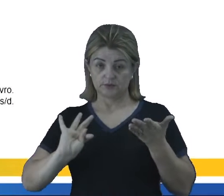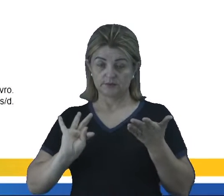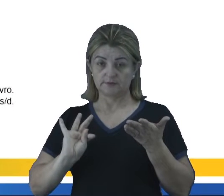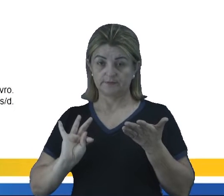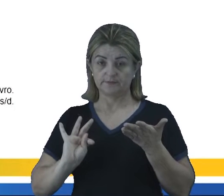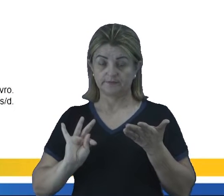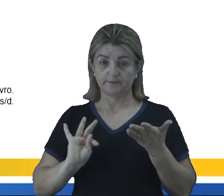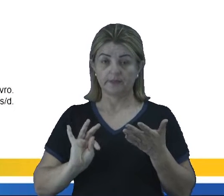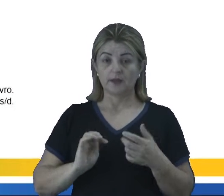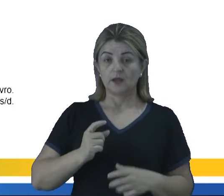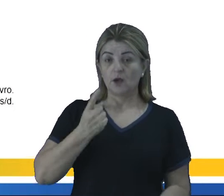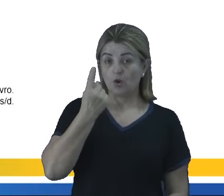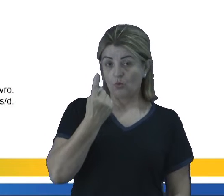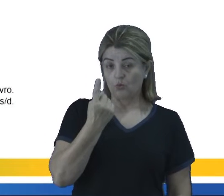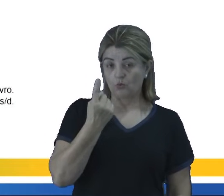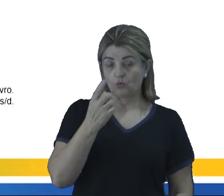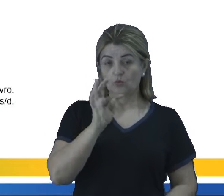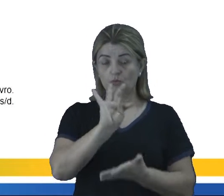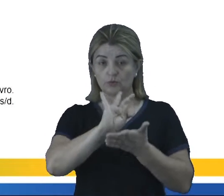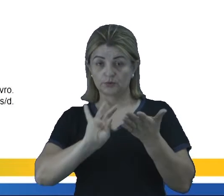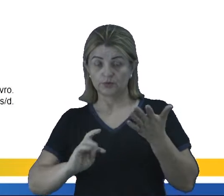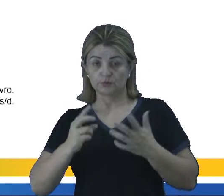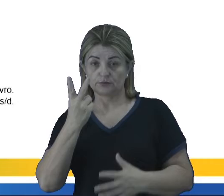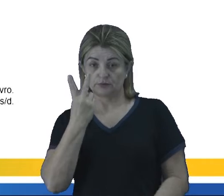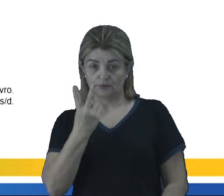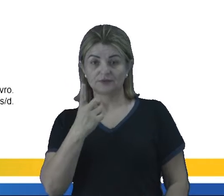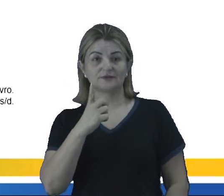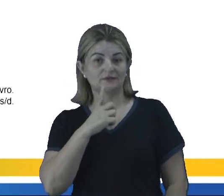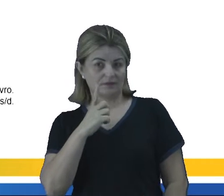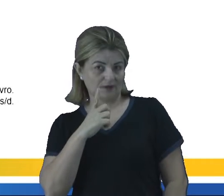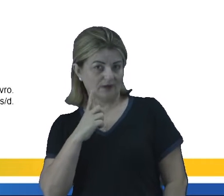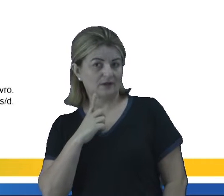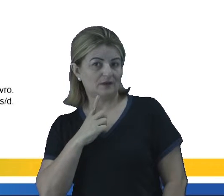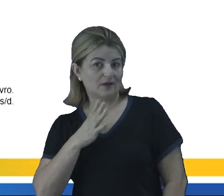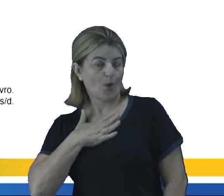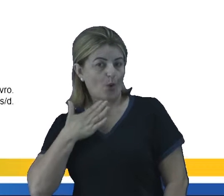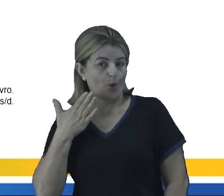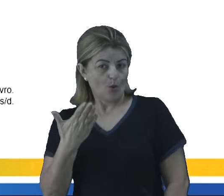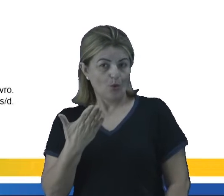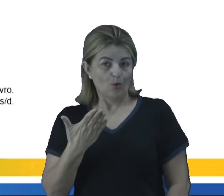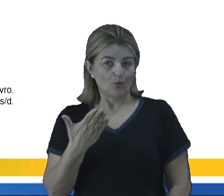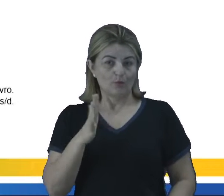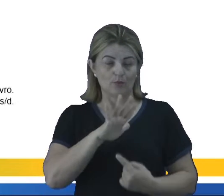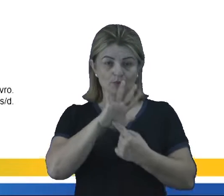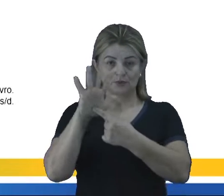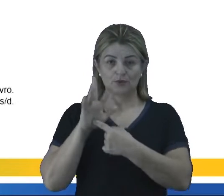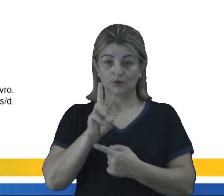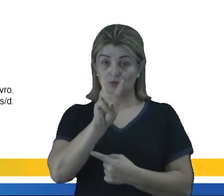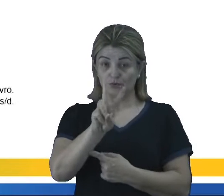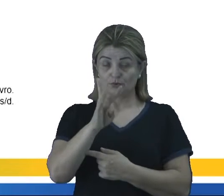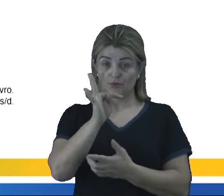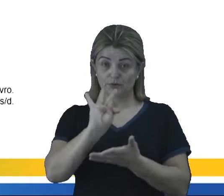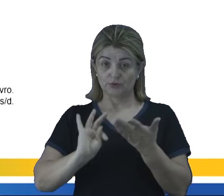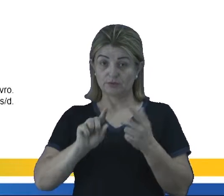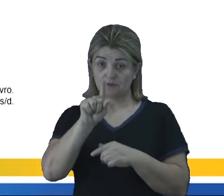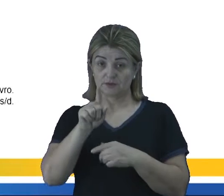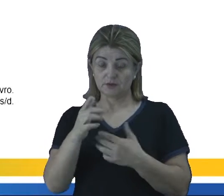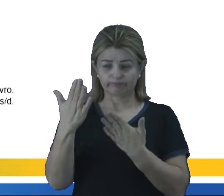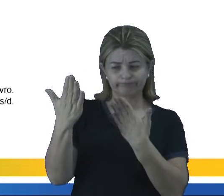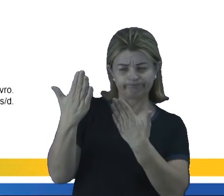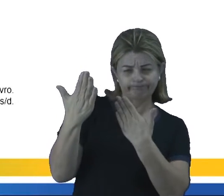o autor emprega linguagens mais carregadas de sentimentos de tristeza,